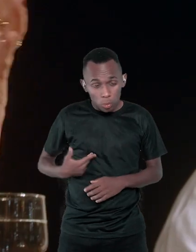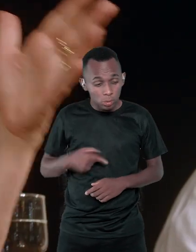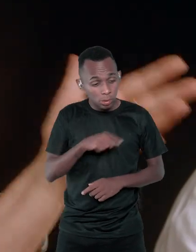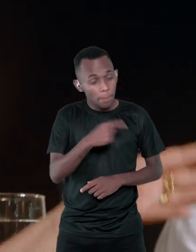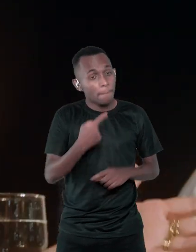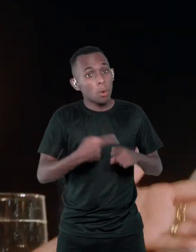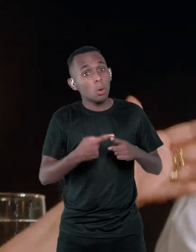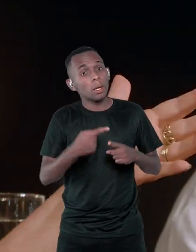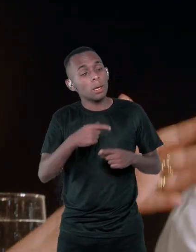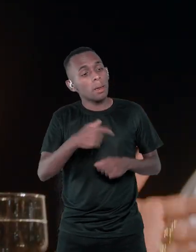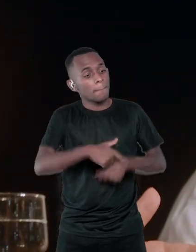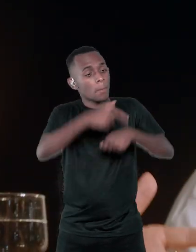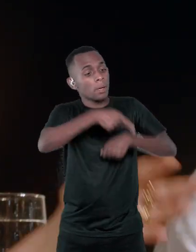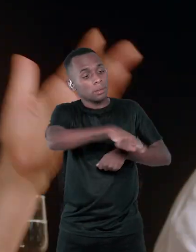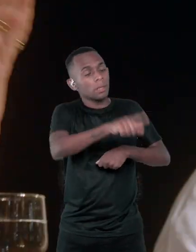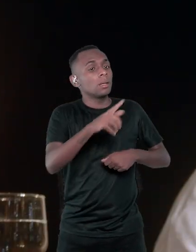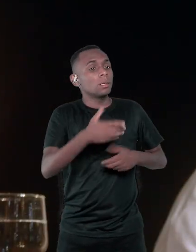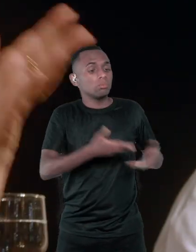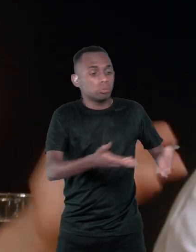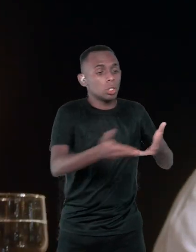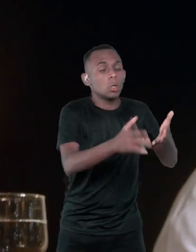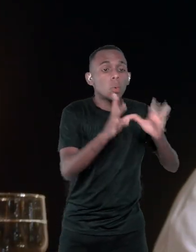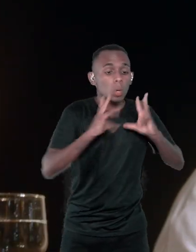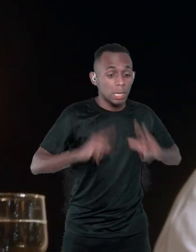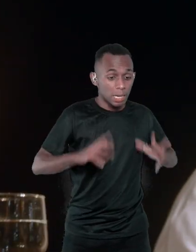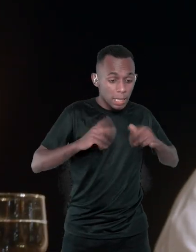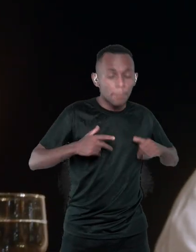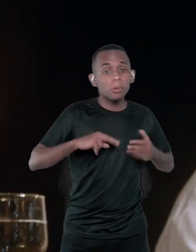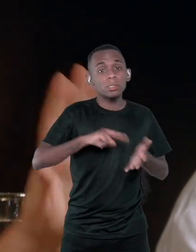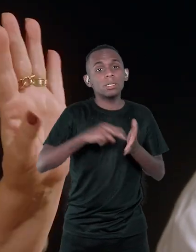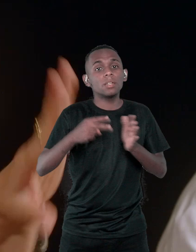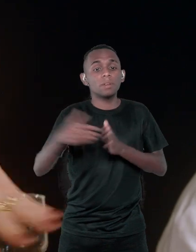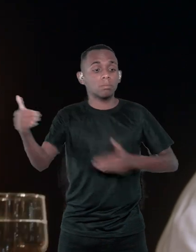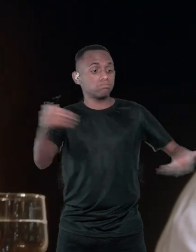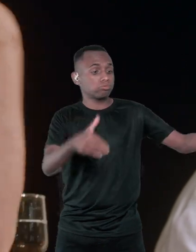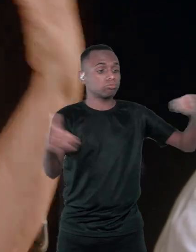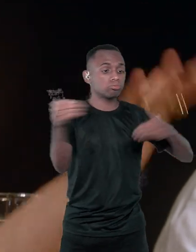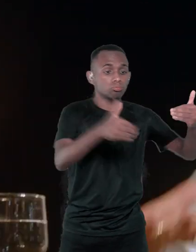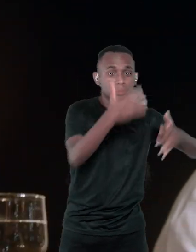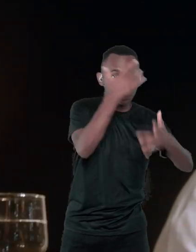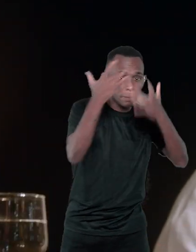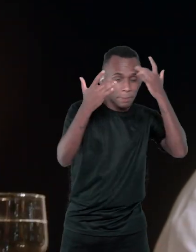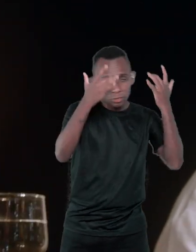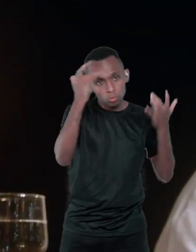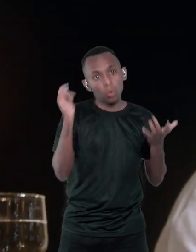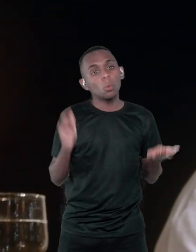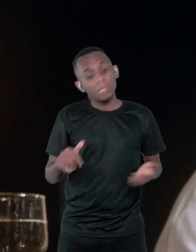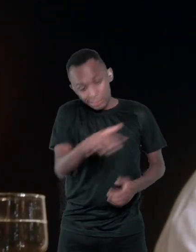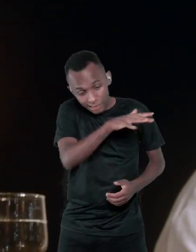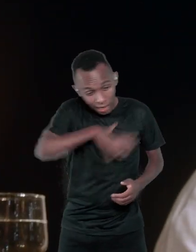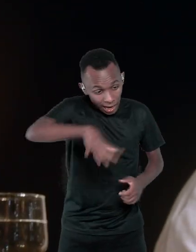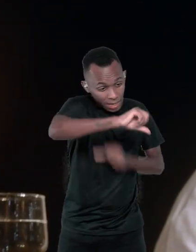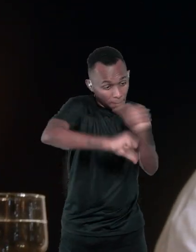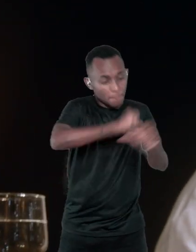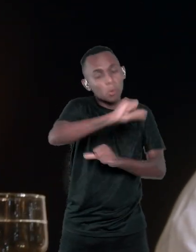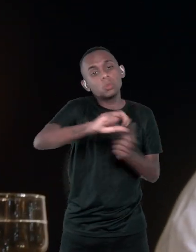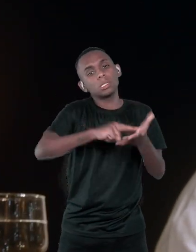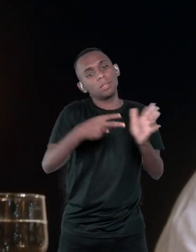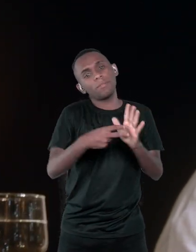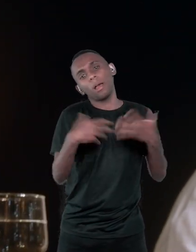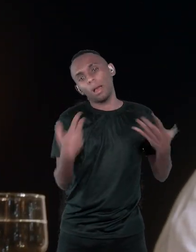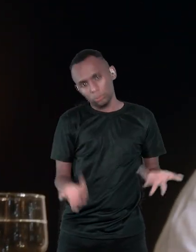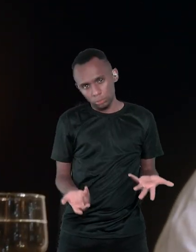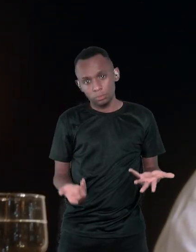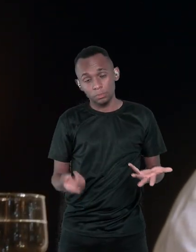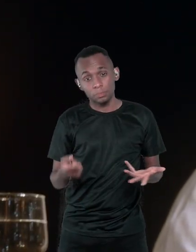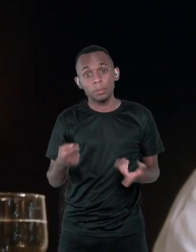ele deixa de ser um valão sujo e passa a ser uma área de convivência, isso reverte o seu papel naquele território, né? E ele